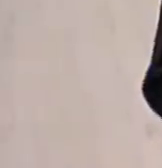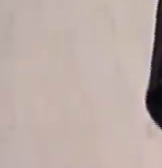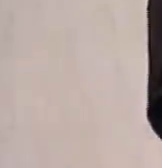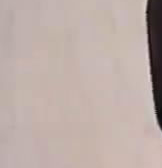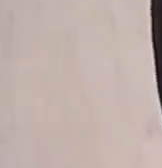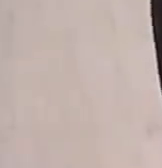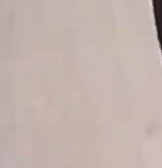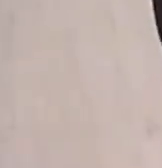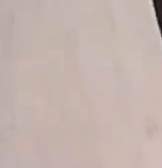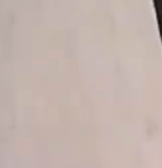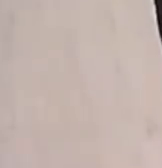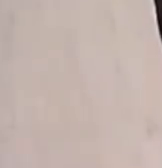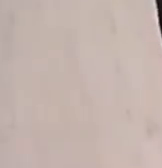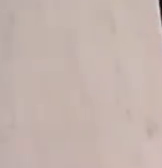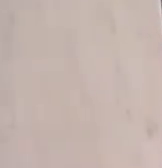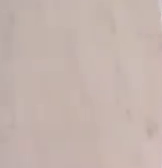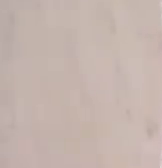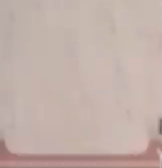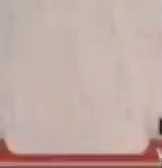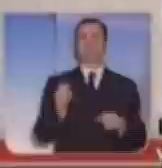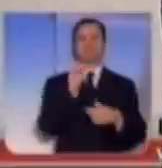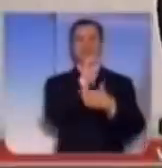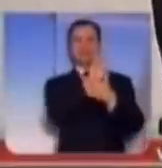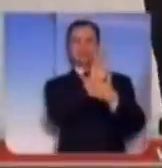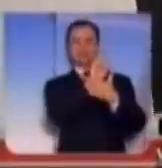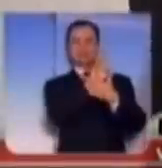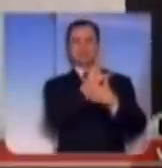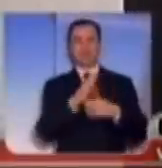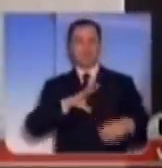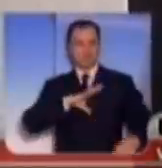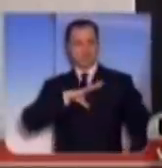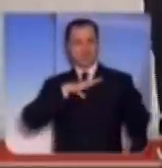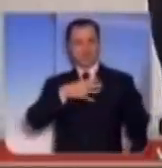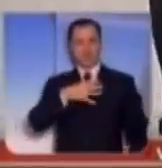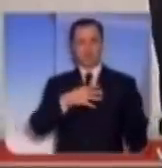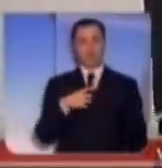grande imprensa. Eu duvido, por exemplo, que a Rede Globo de televisão